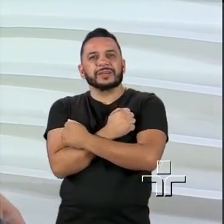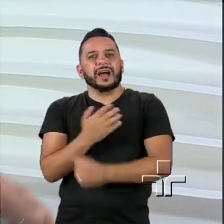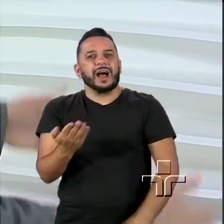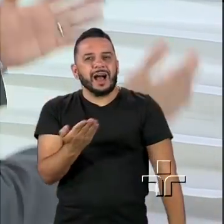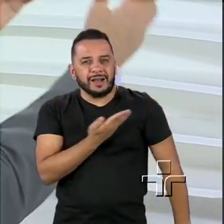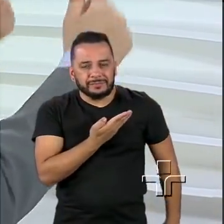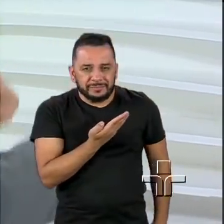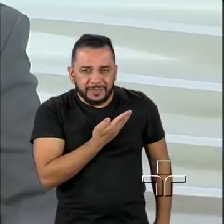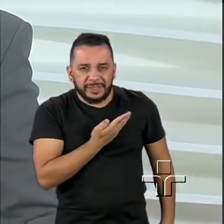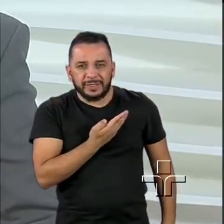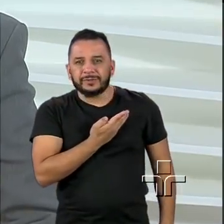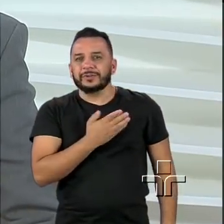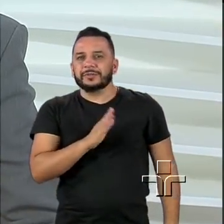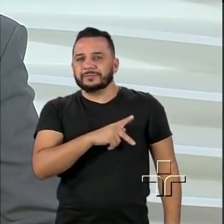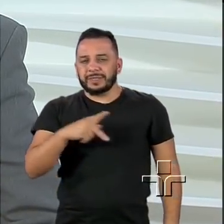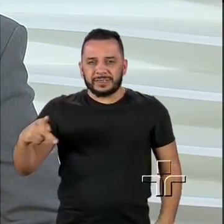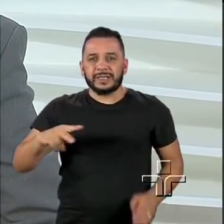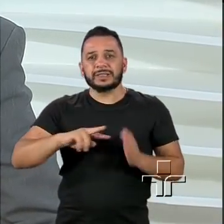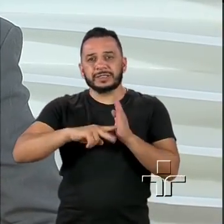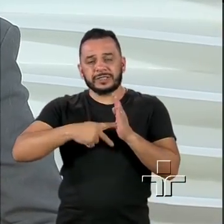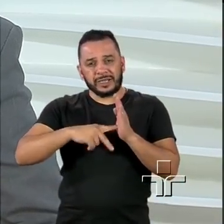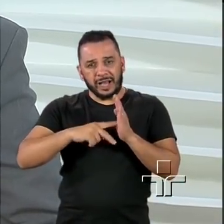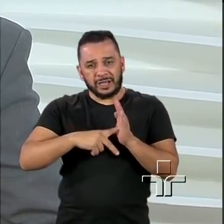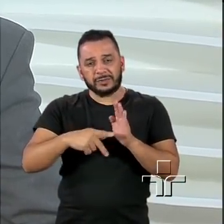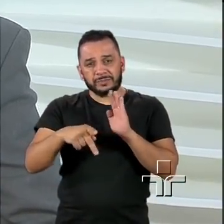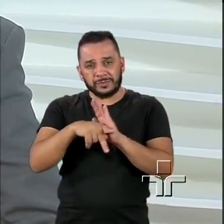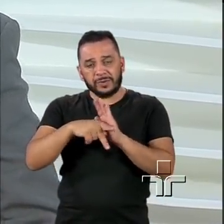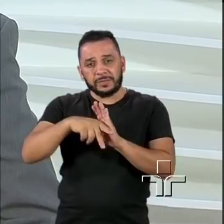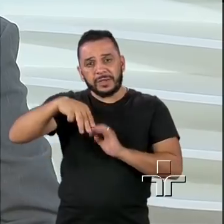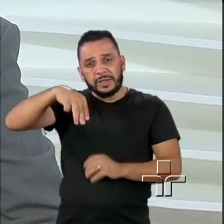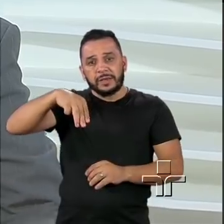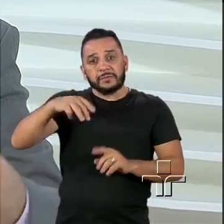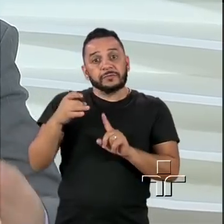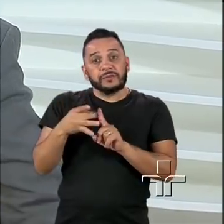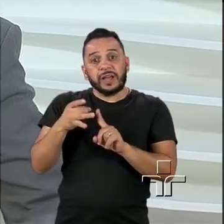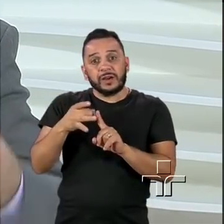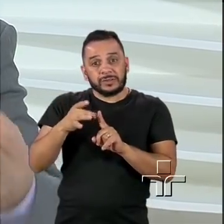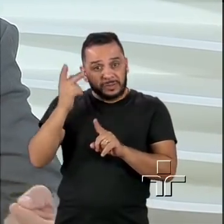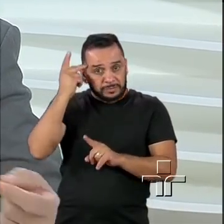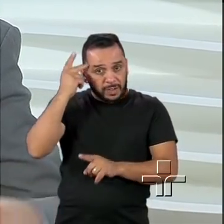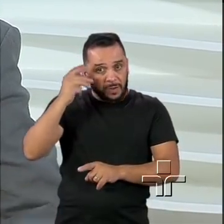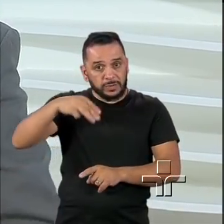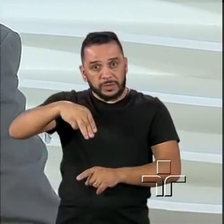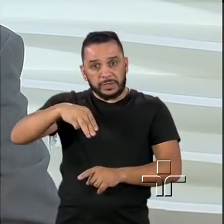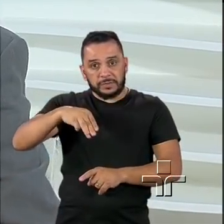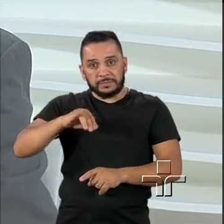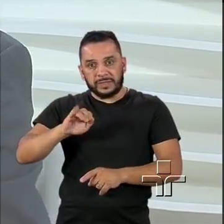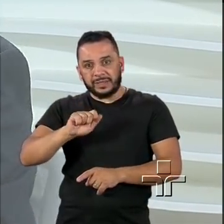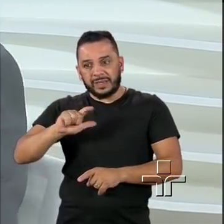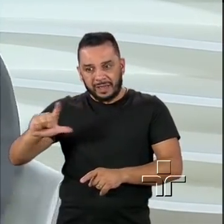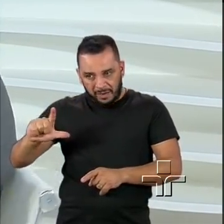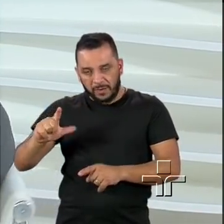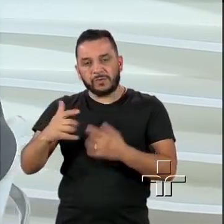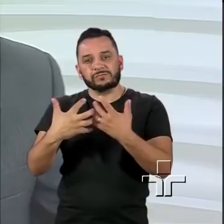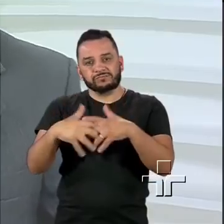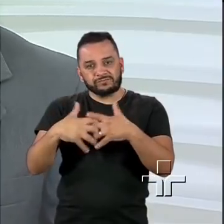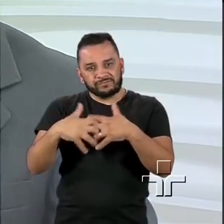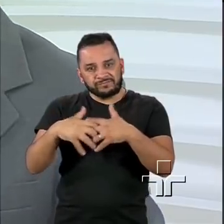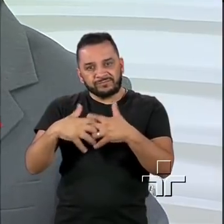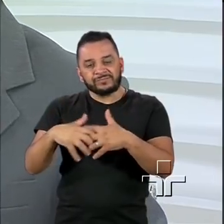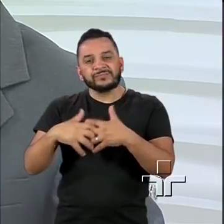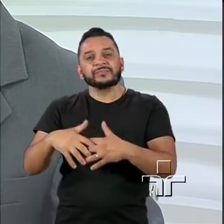amigo, presidente do Sindicato dos Metalúrgicos São Paulo, Miguel, que está conosco, tive ontem uma plenária importante com ele,